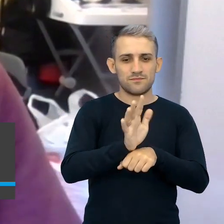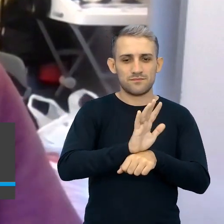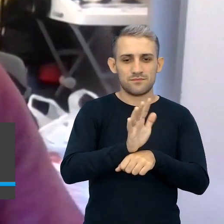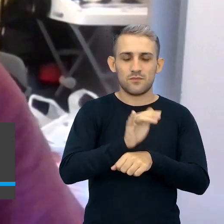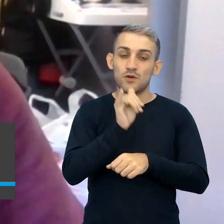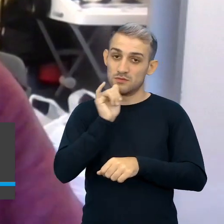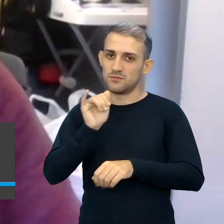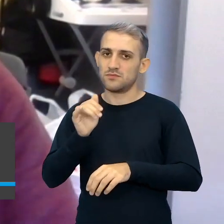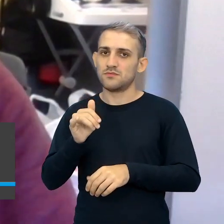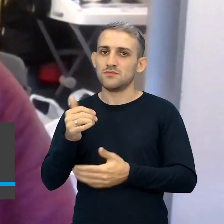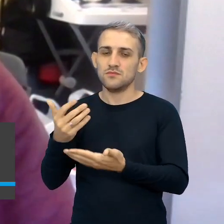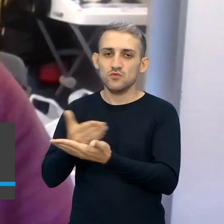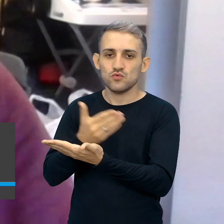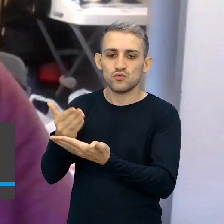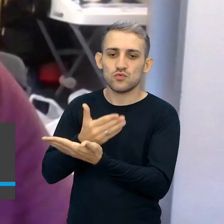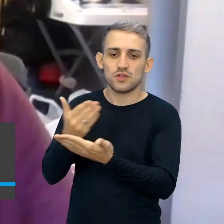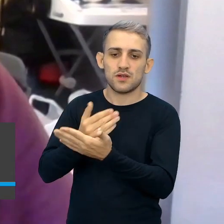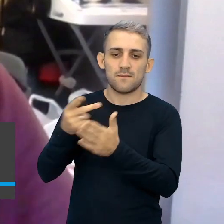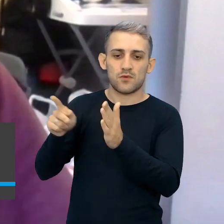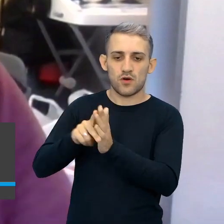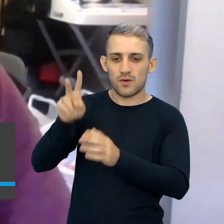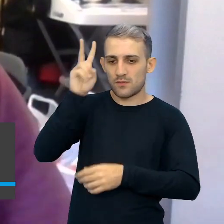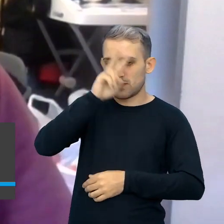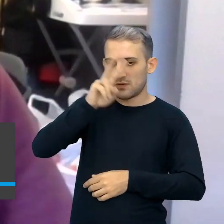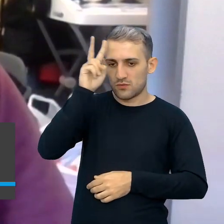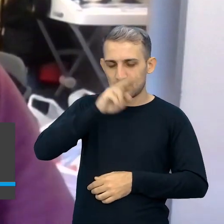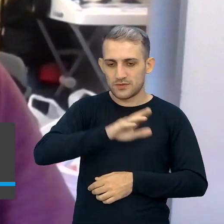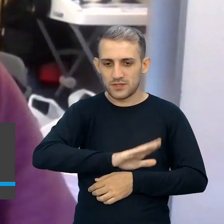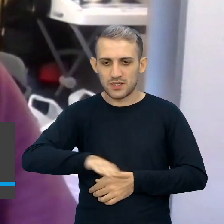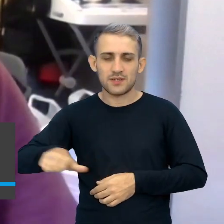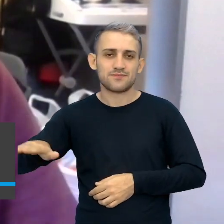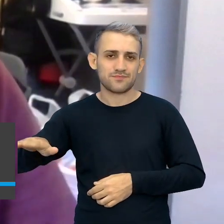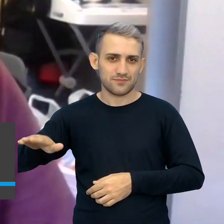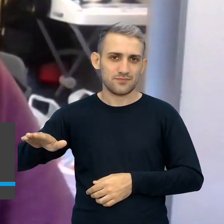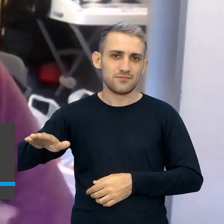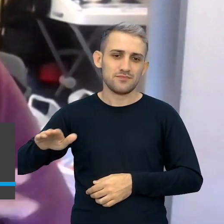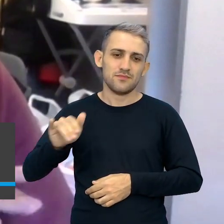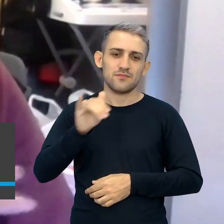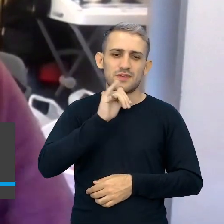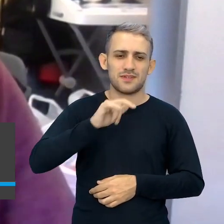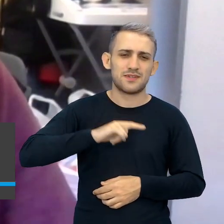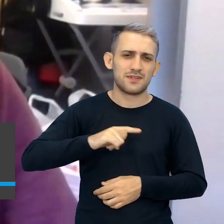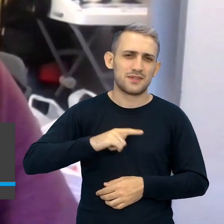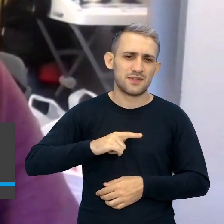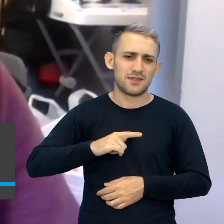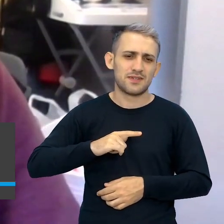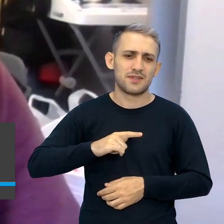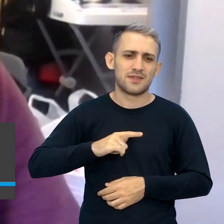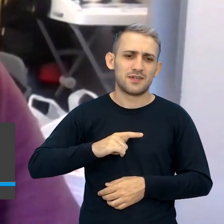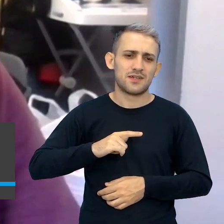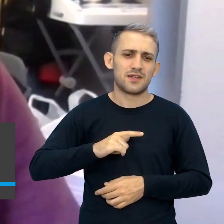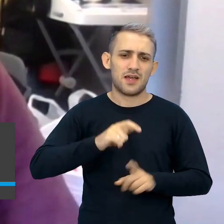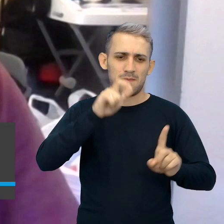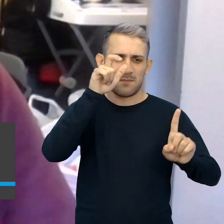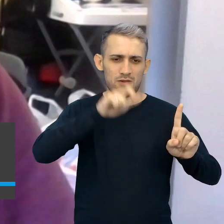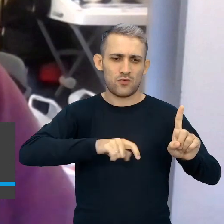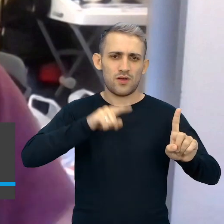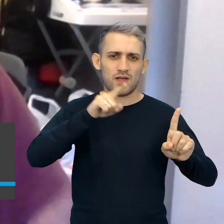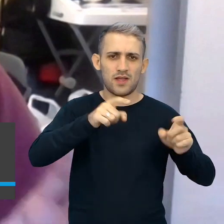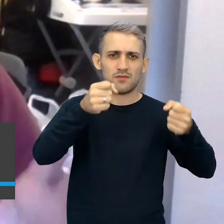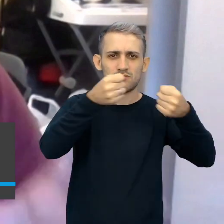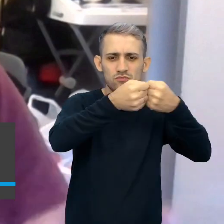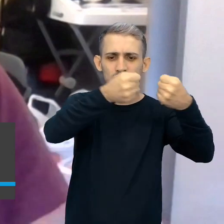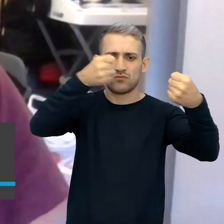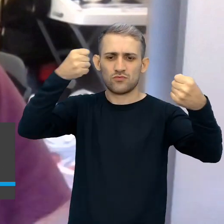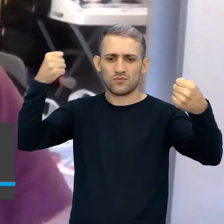livro de uma história infanto-juvenil de fantasia, tem uma cena que o personagem abre o armário e sai